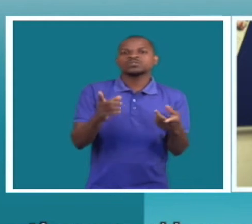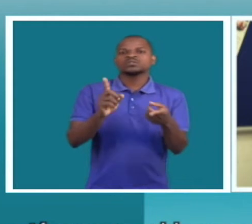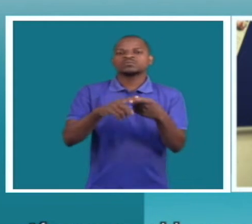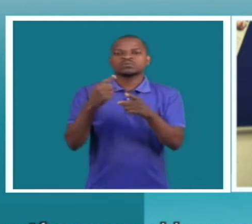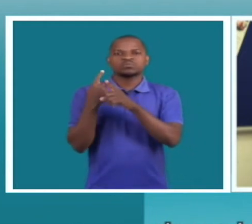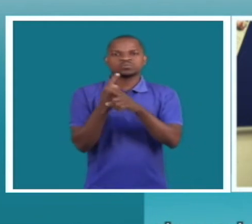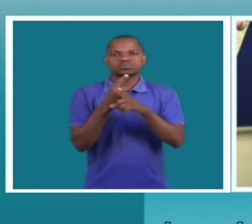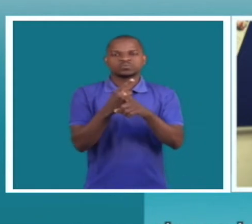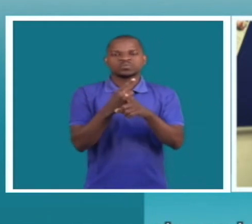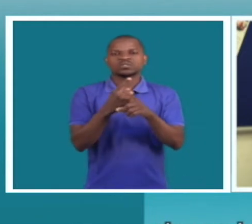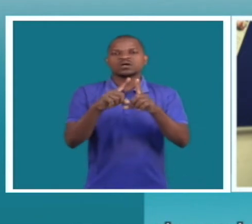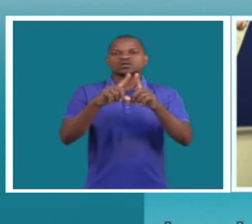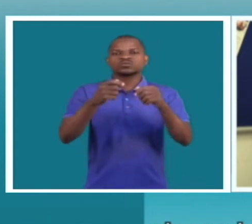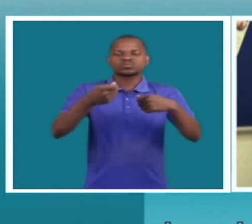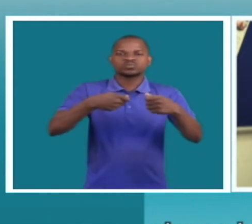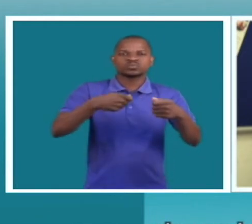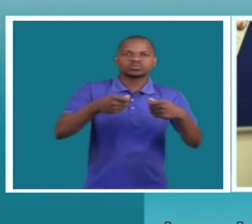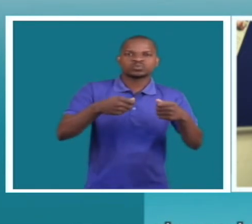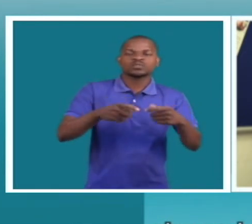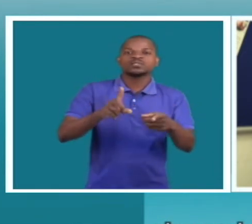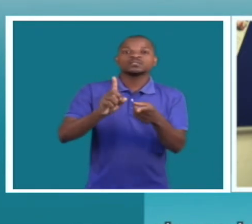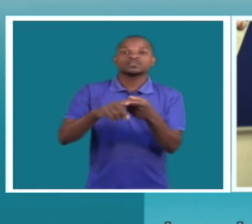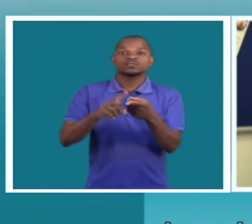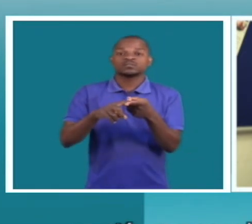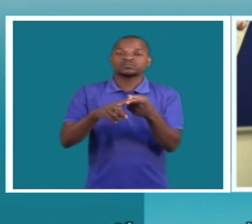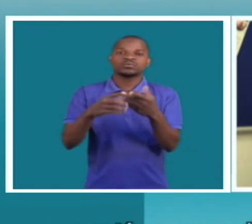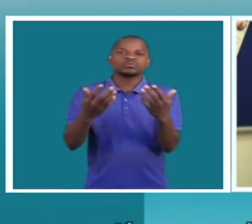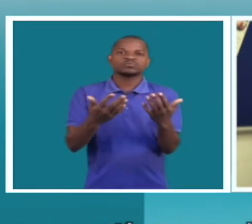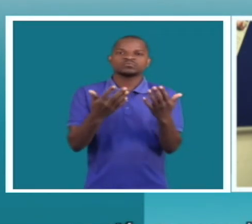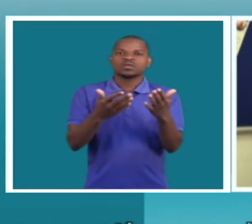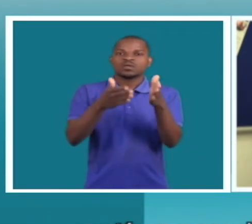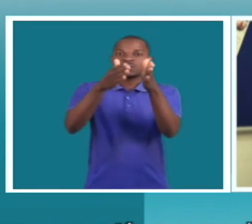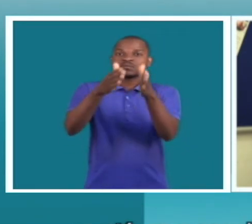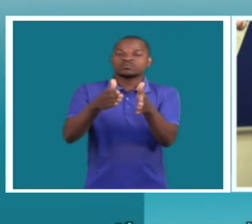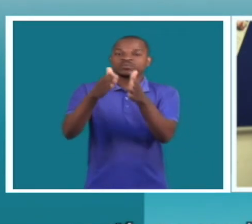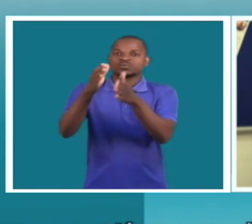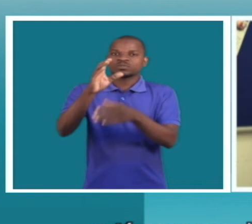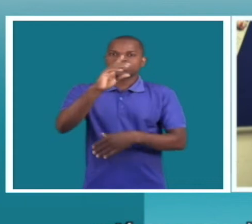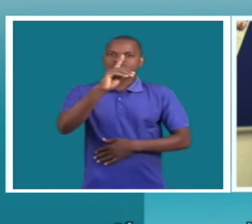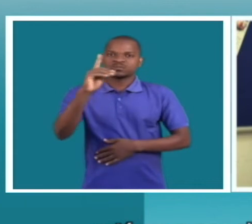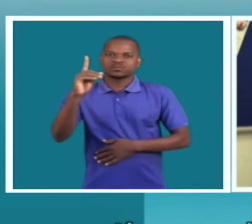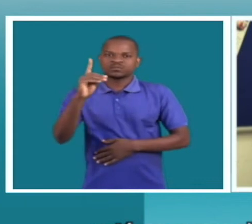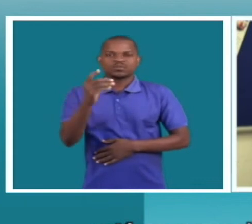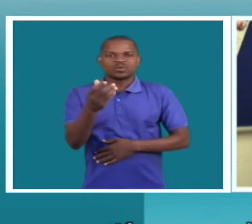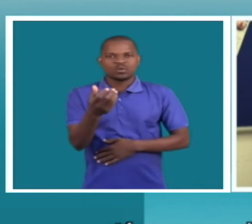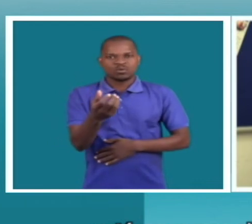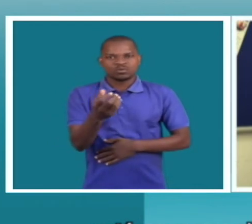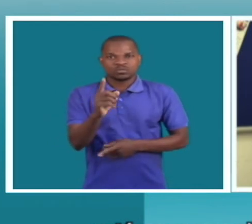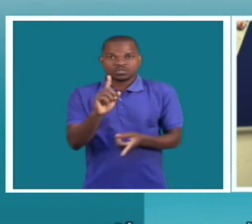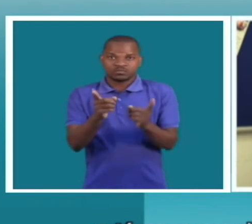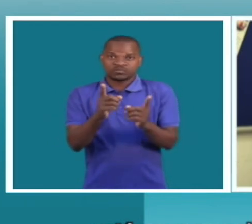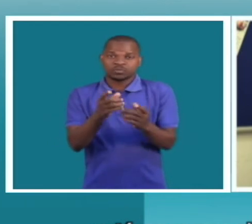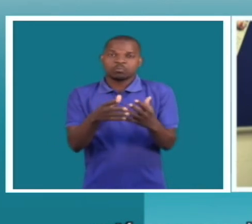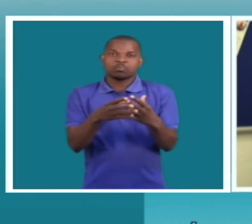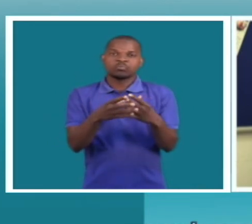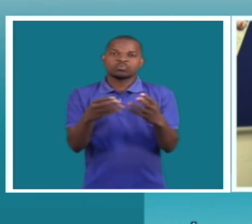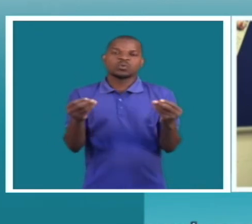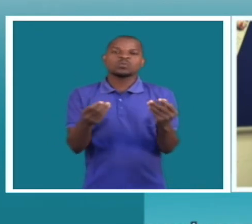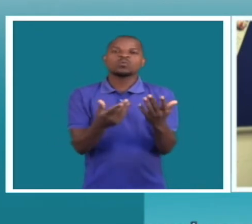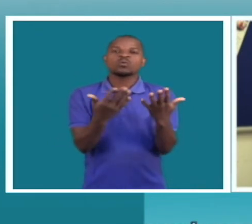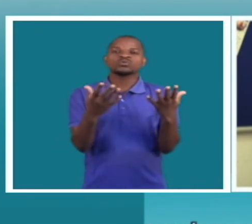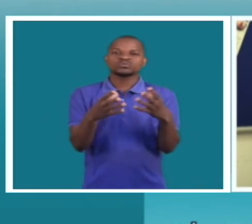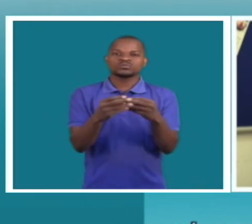renda? Elas podem participar em atividades econômicas? Está-se a considerar que as pessoas com deficiência provavelmente